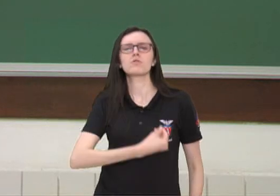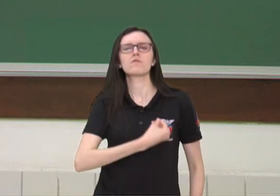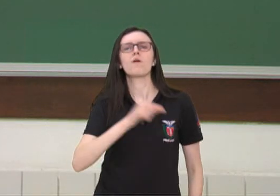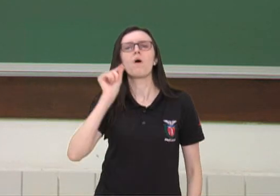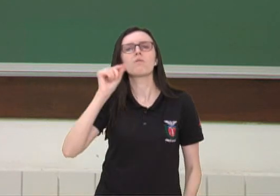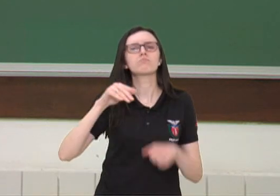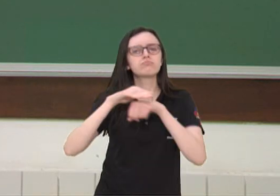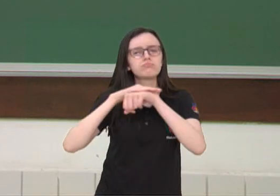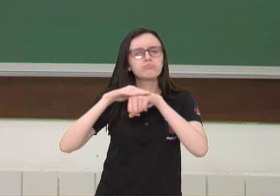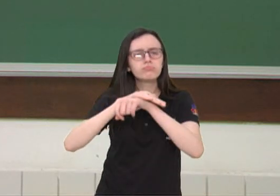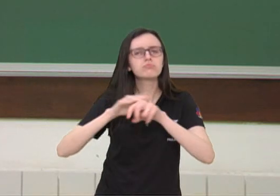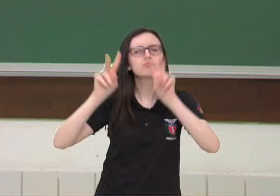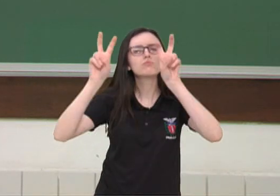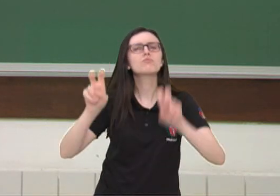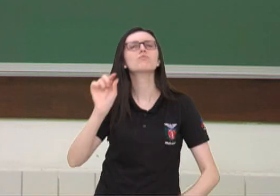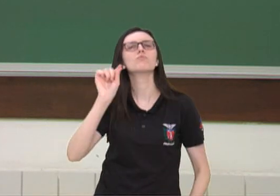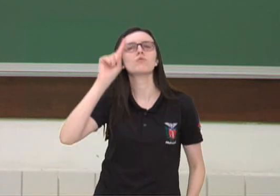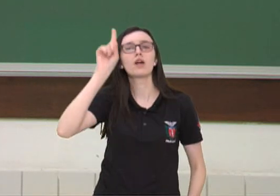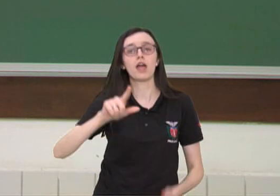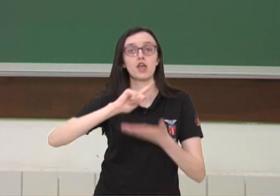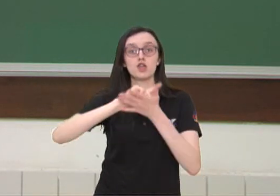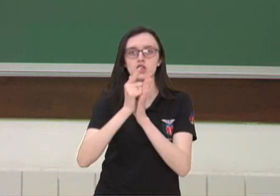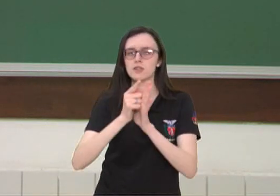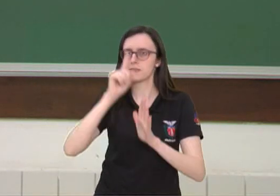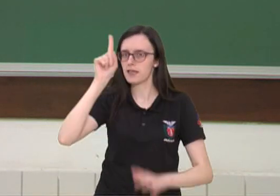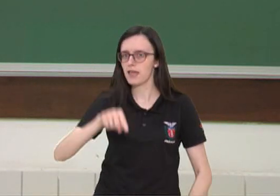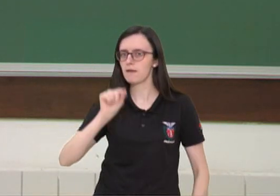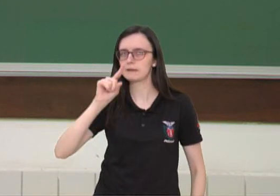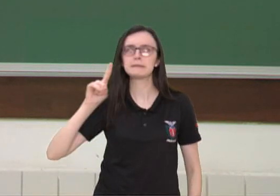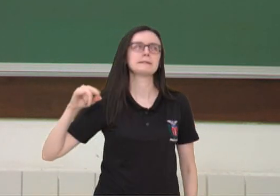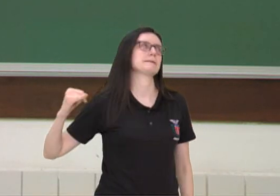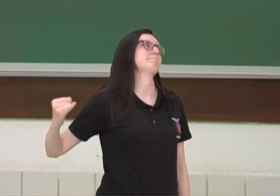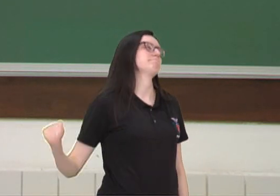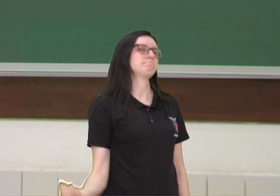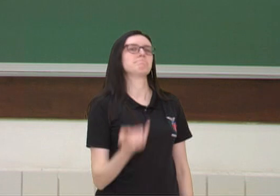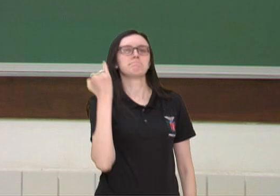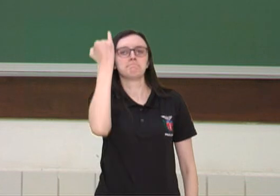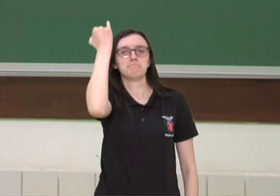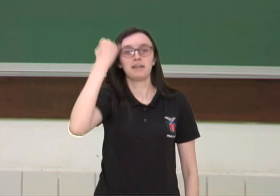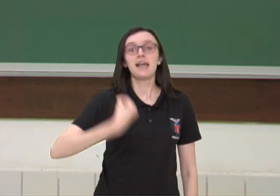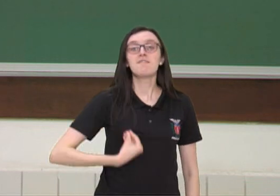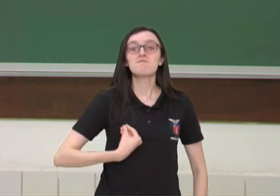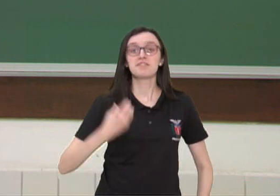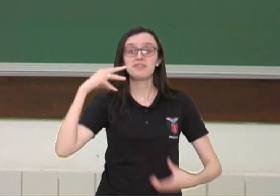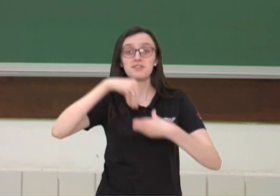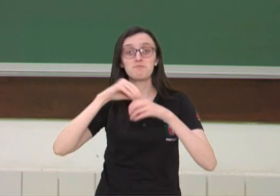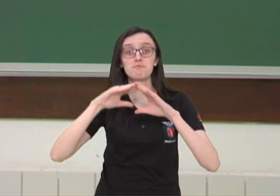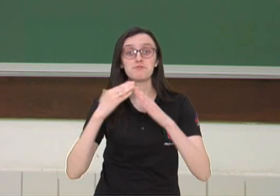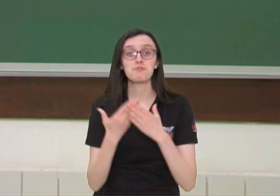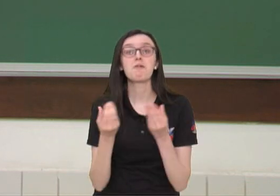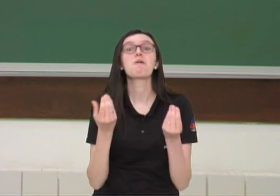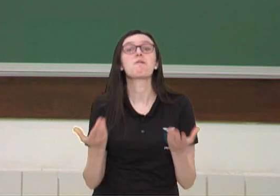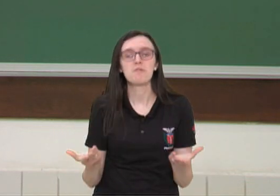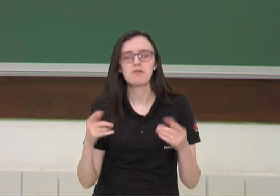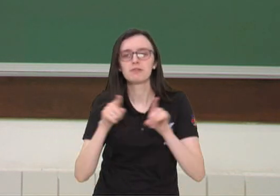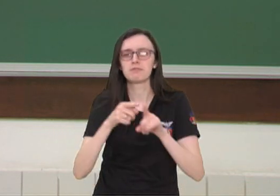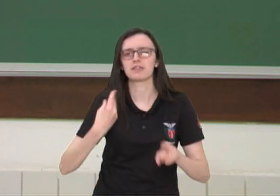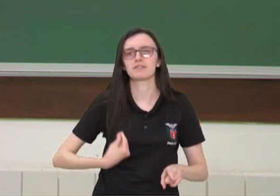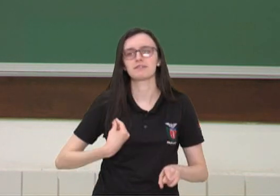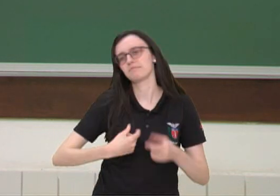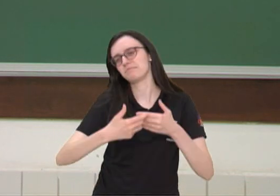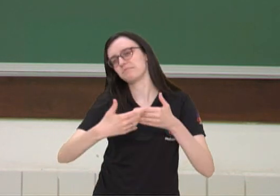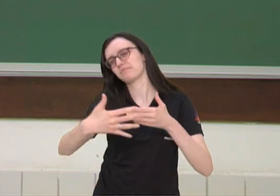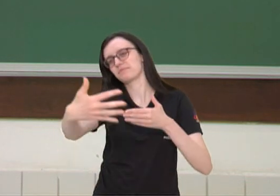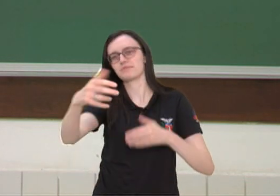para conversar um pouquinho sobre um gênero que é extremamente importante para a vida escolar e também para a